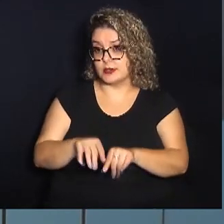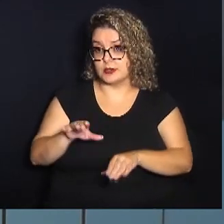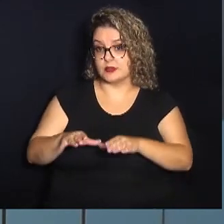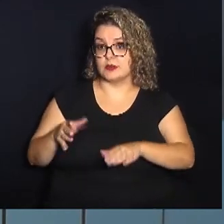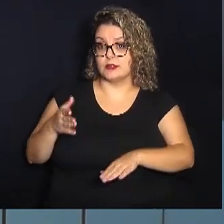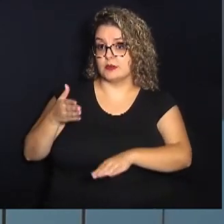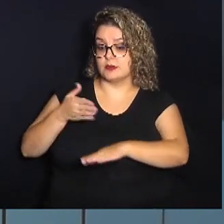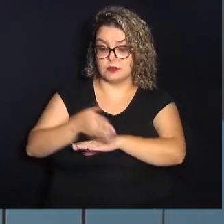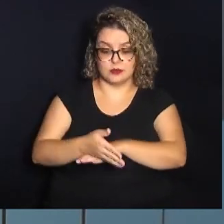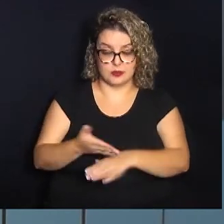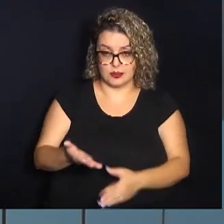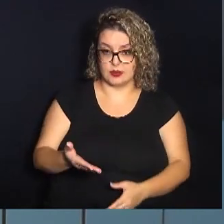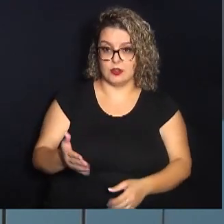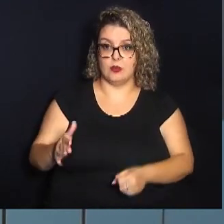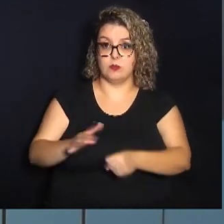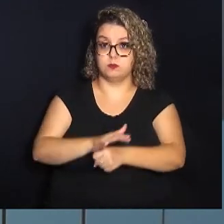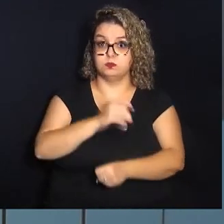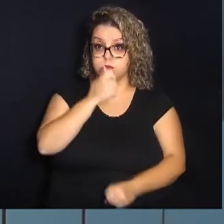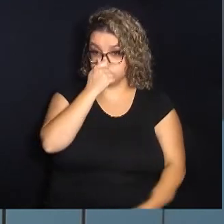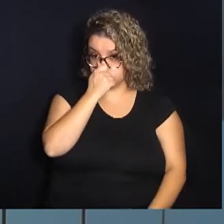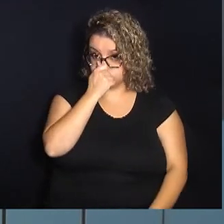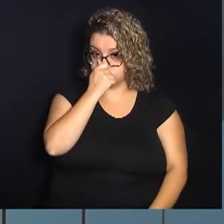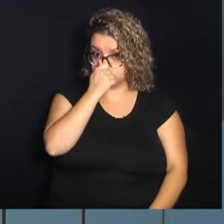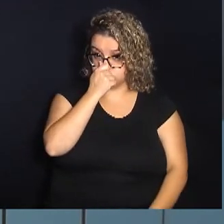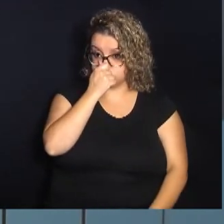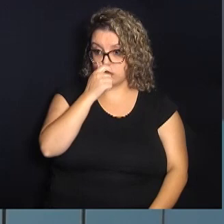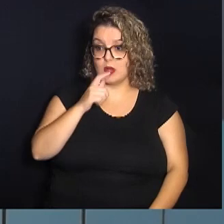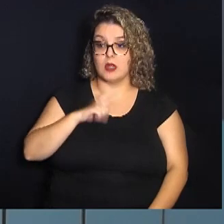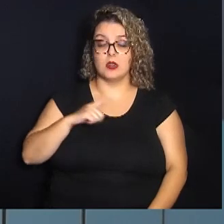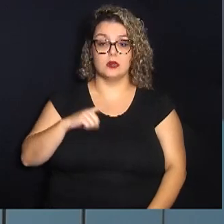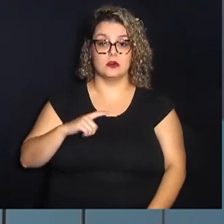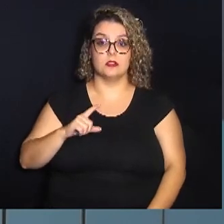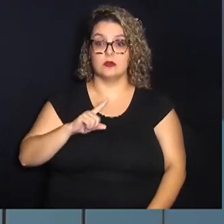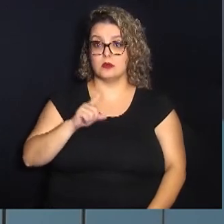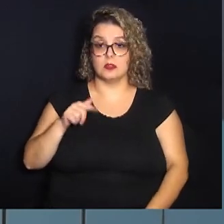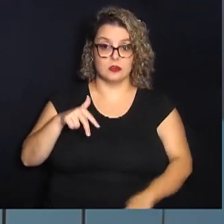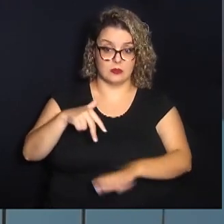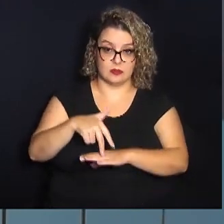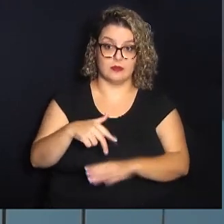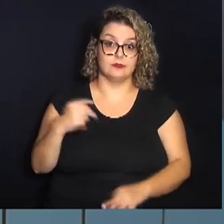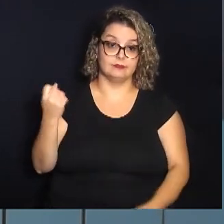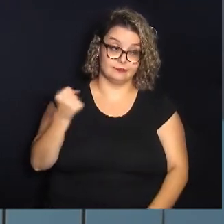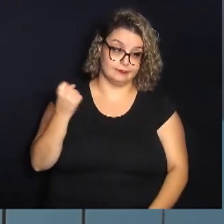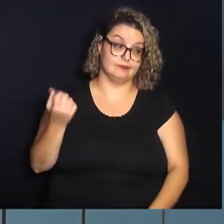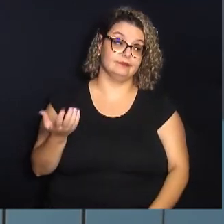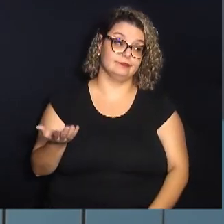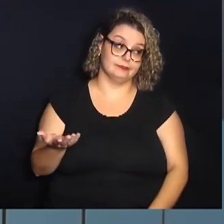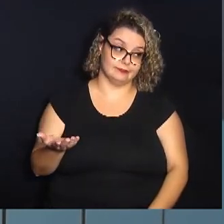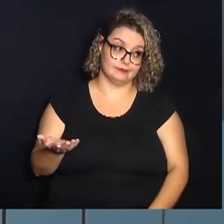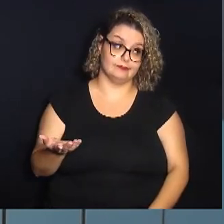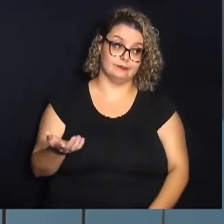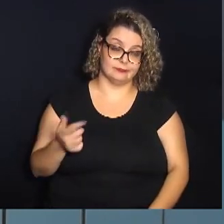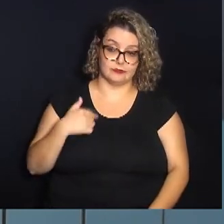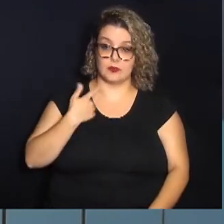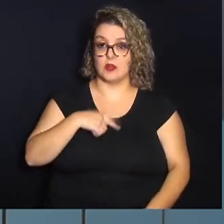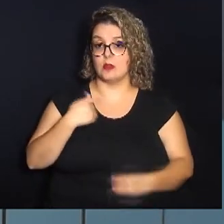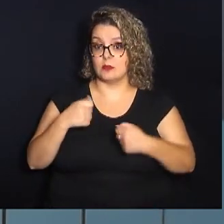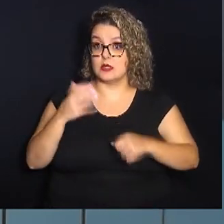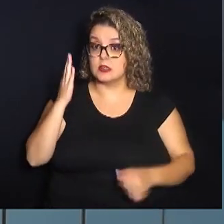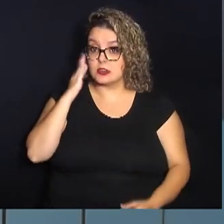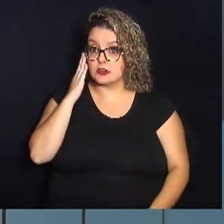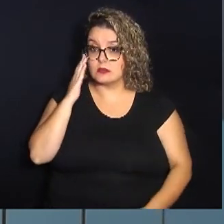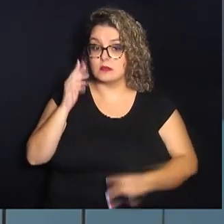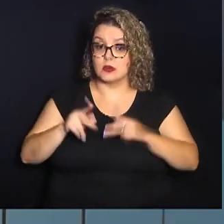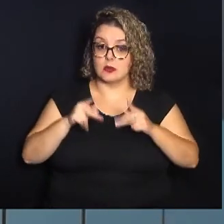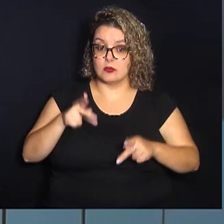muitas vezes superlota, mas tem aquele também que não vai e também agrava a situação. Então a gente precisa saber, a população precisa